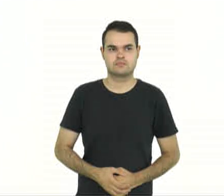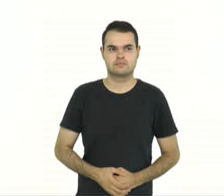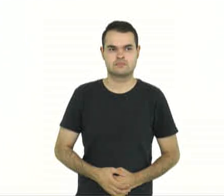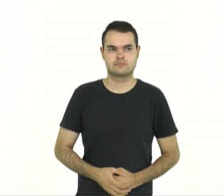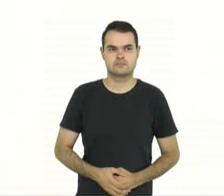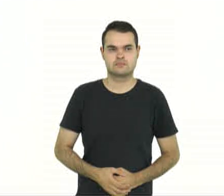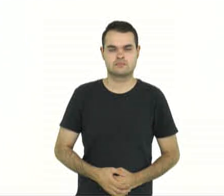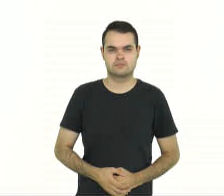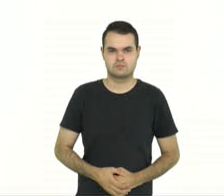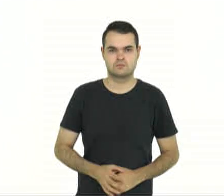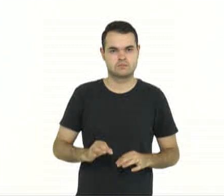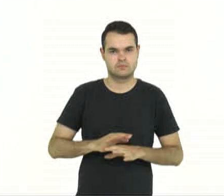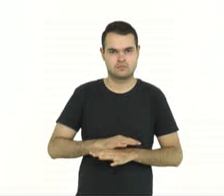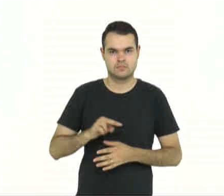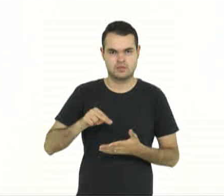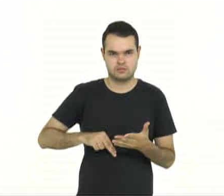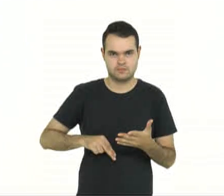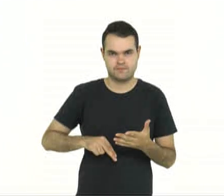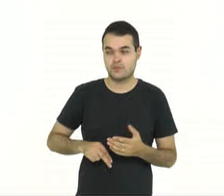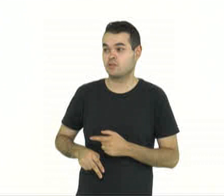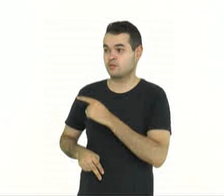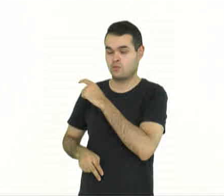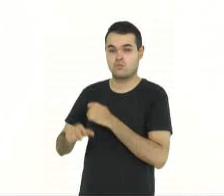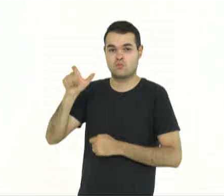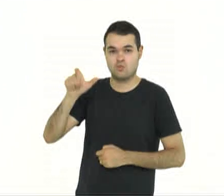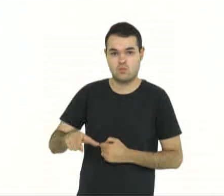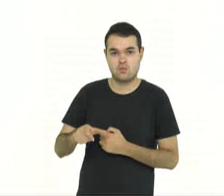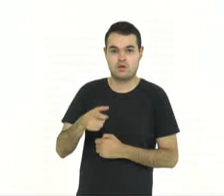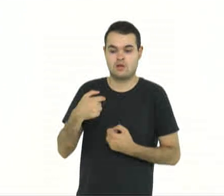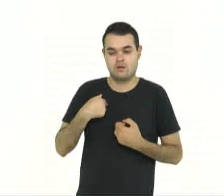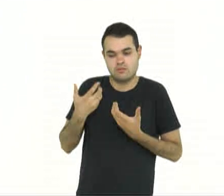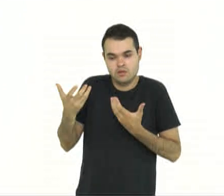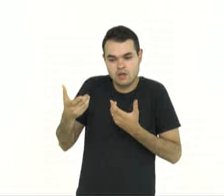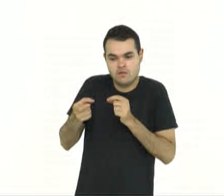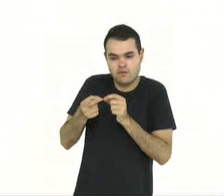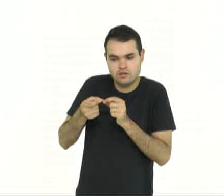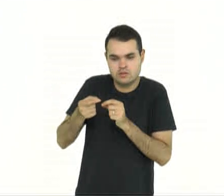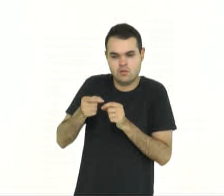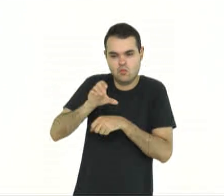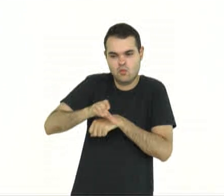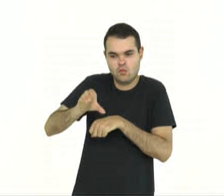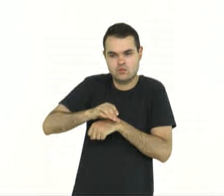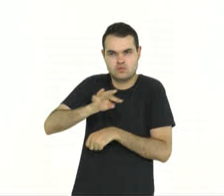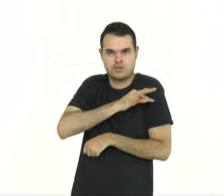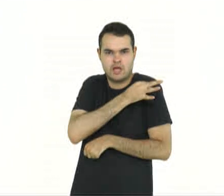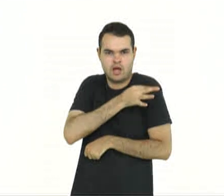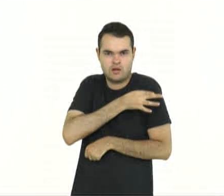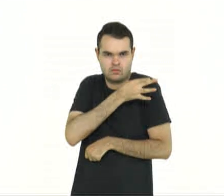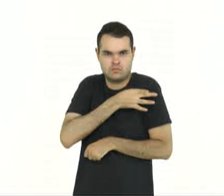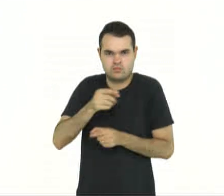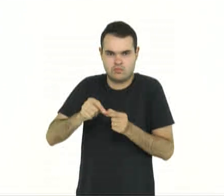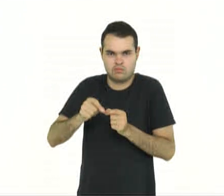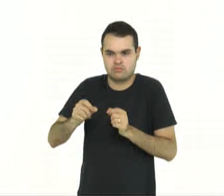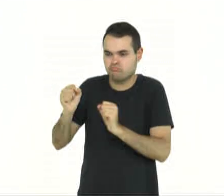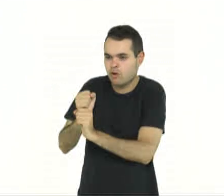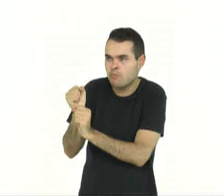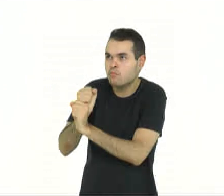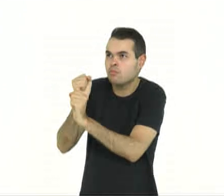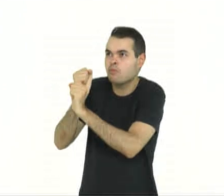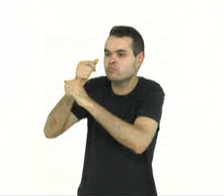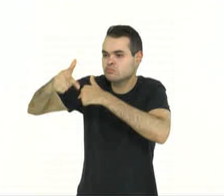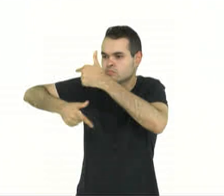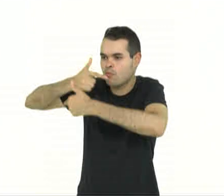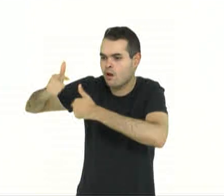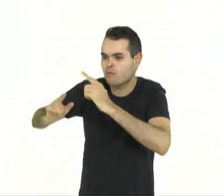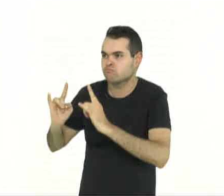y control de obras. Pois eu vou fazer um curso técnico de edificação, porque eu penso trabalhar na construção civil.